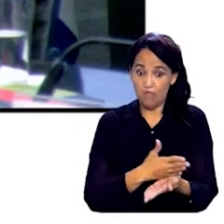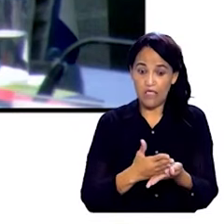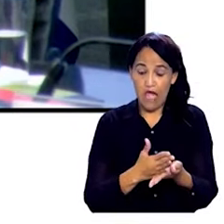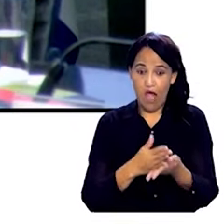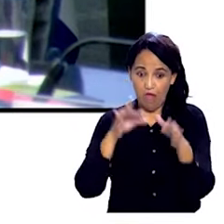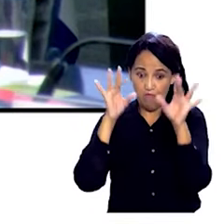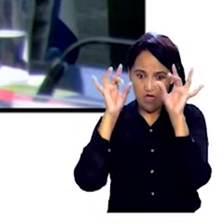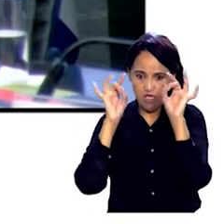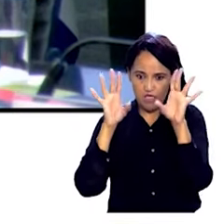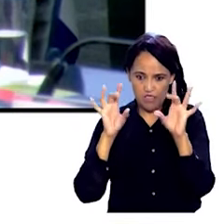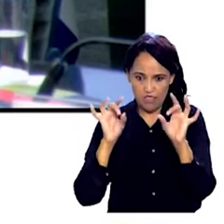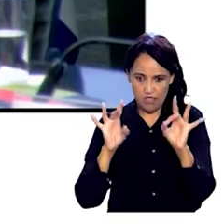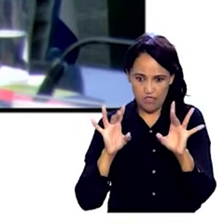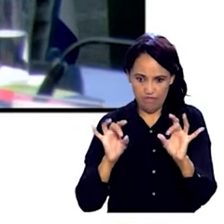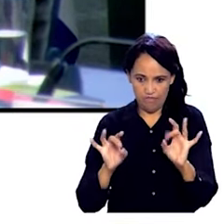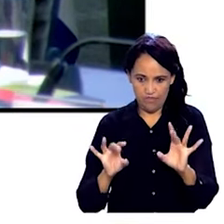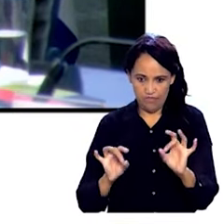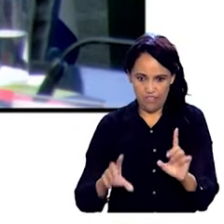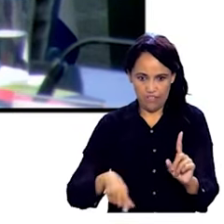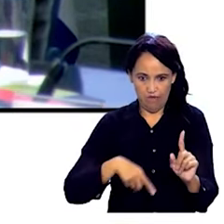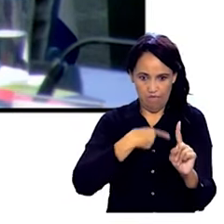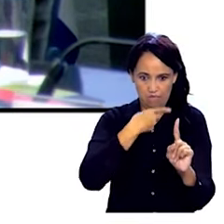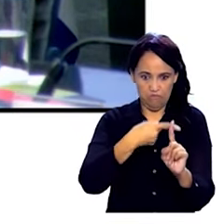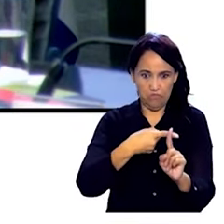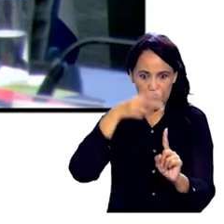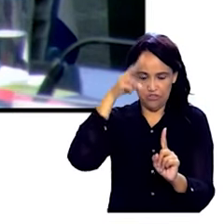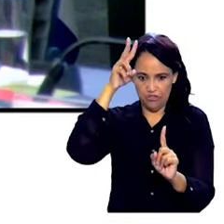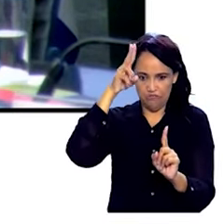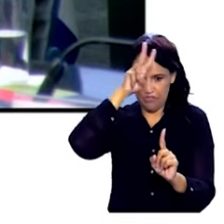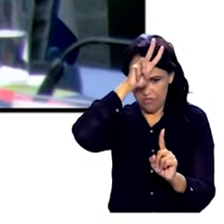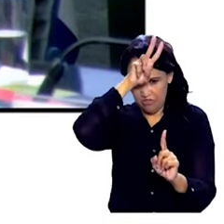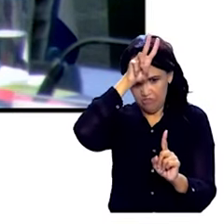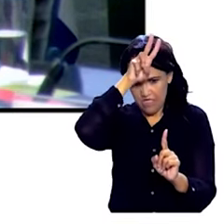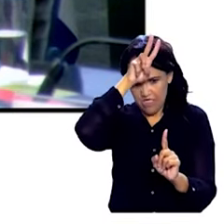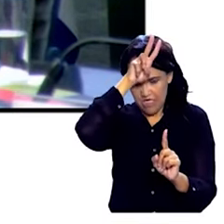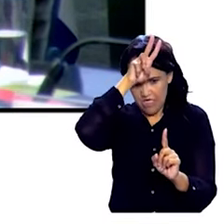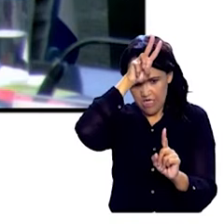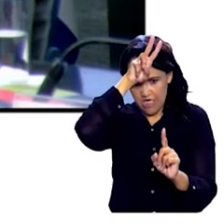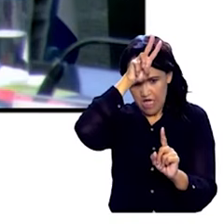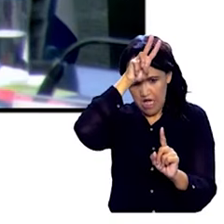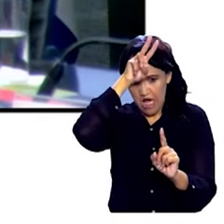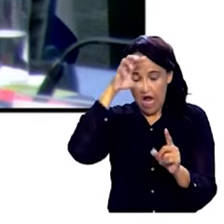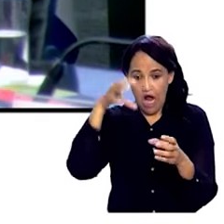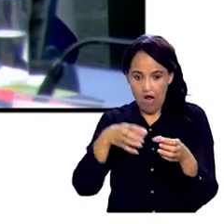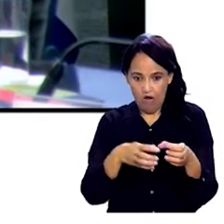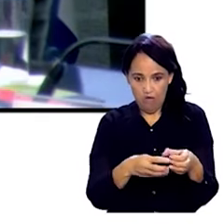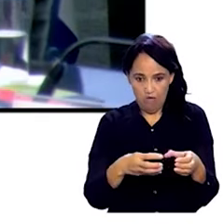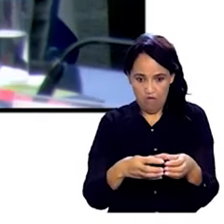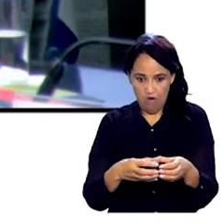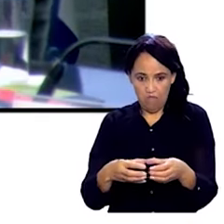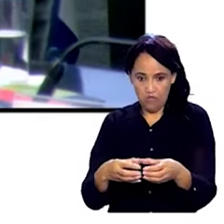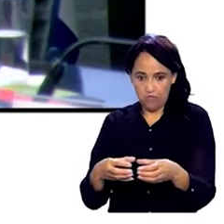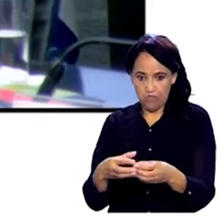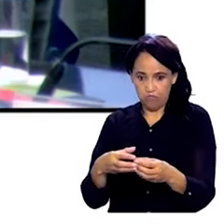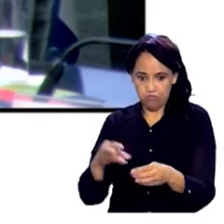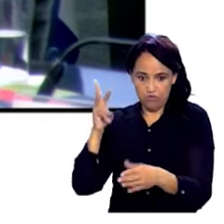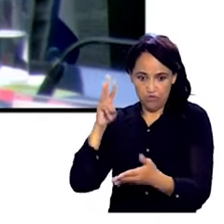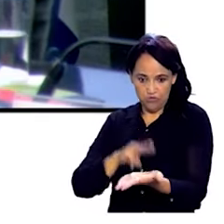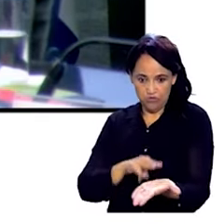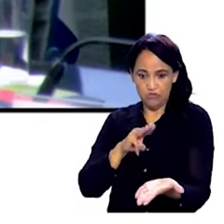positiva do Peru vamos olhar a composição e a missão da corte Suprema constitucional e